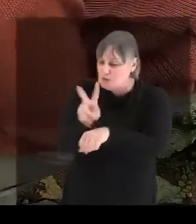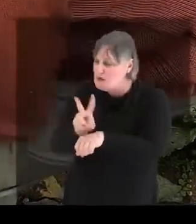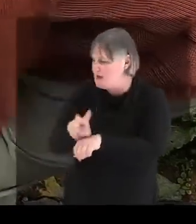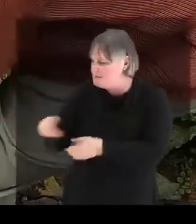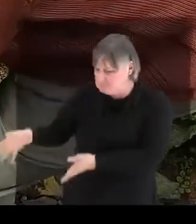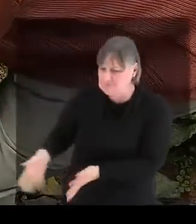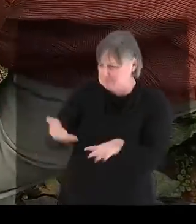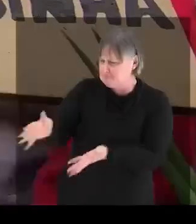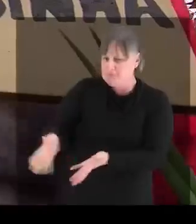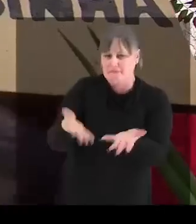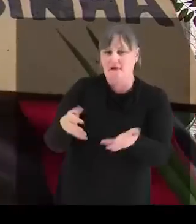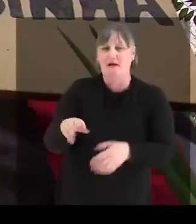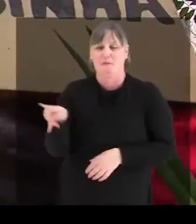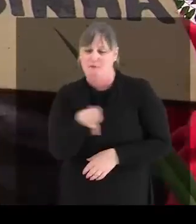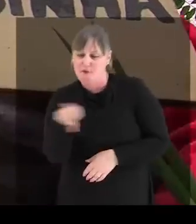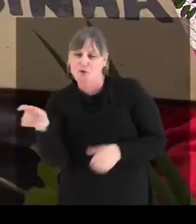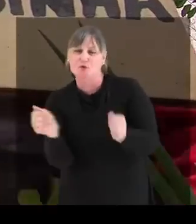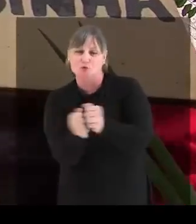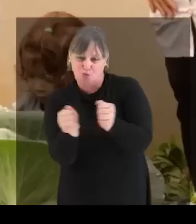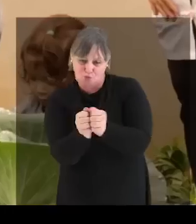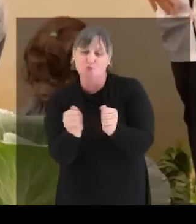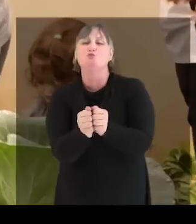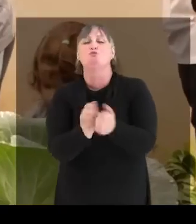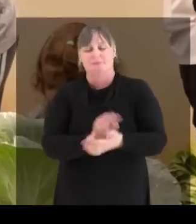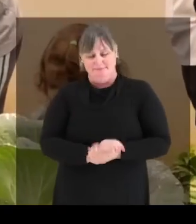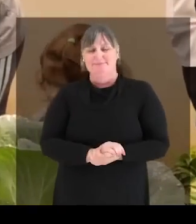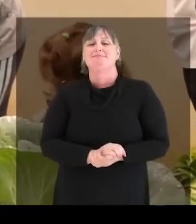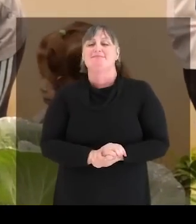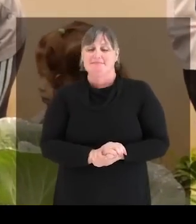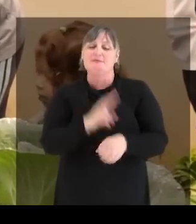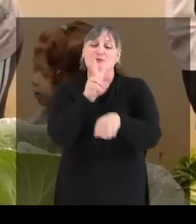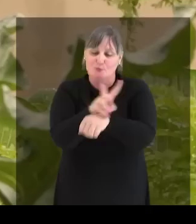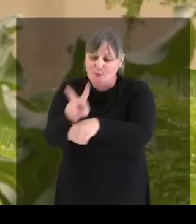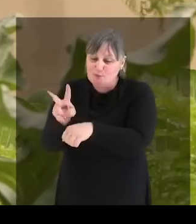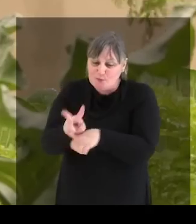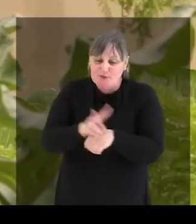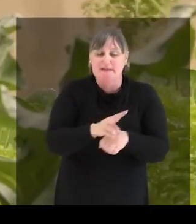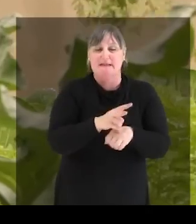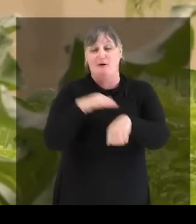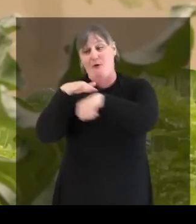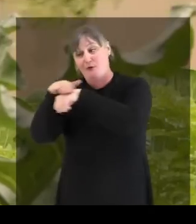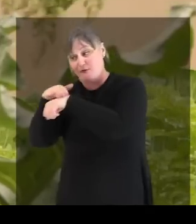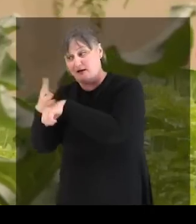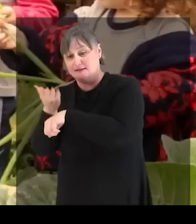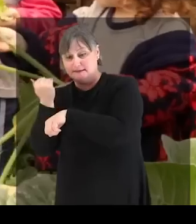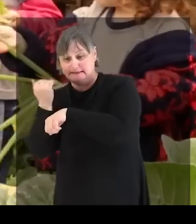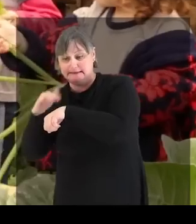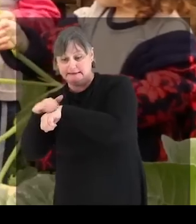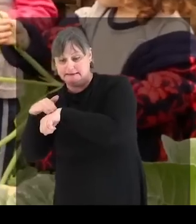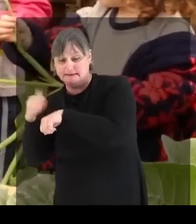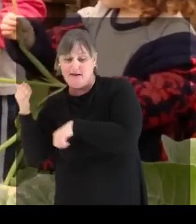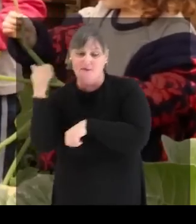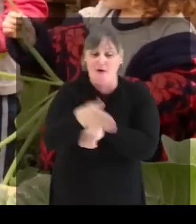deixa eles plantar uma coisa, né? A professora vem junto, né? E elas incentivam muito as crianças, né? De certo? Conversam lá